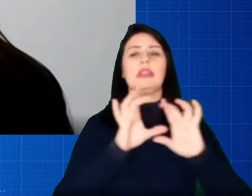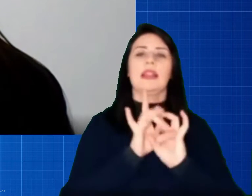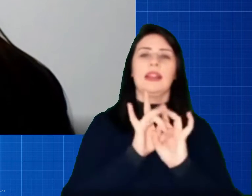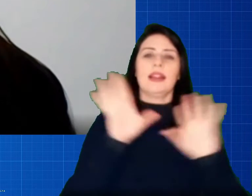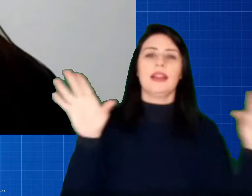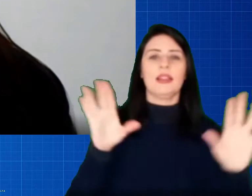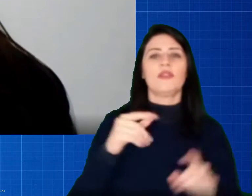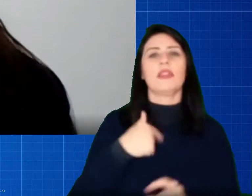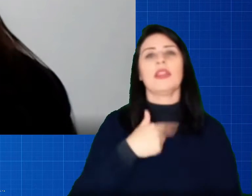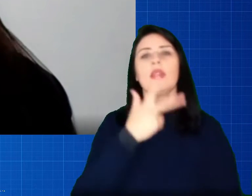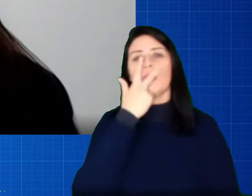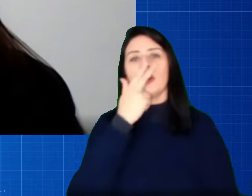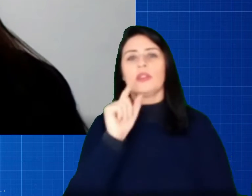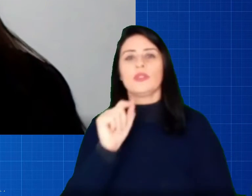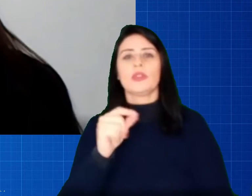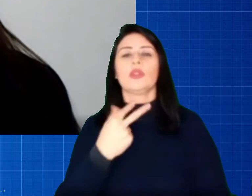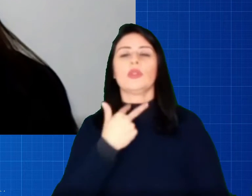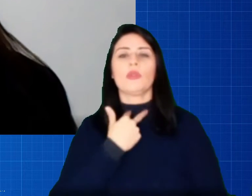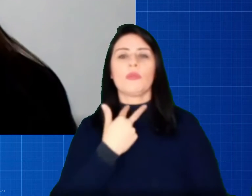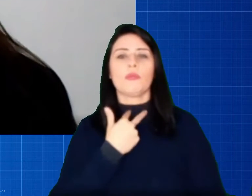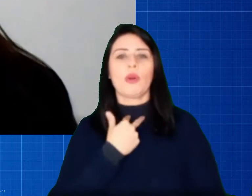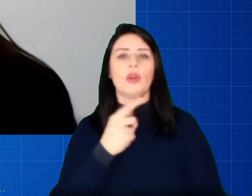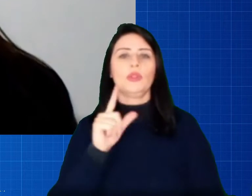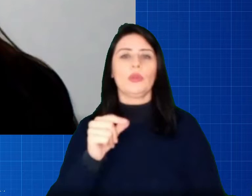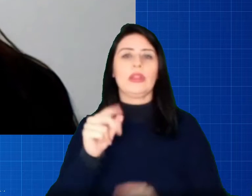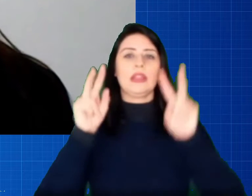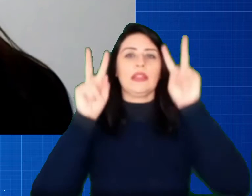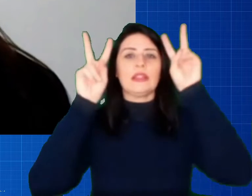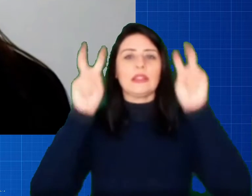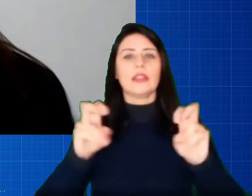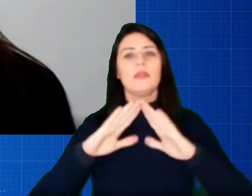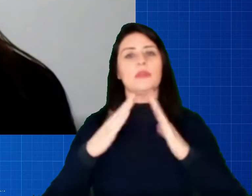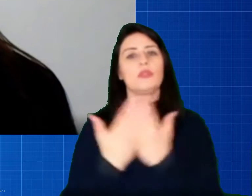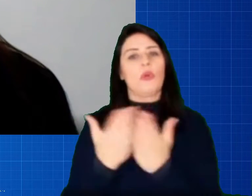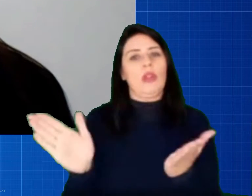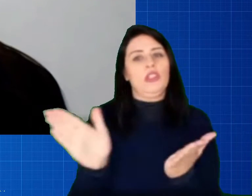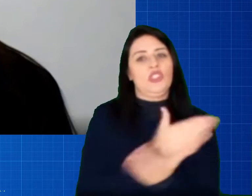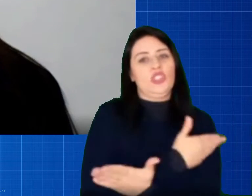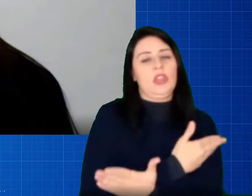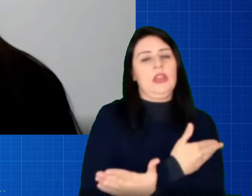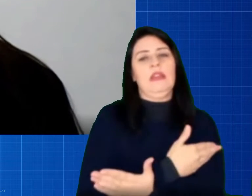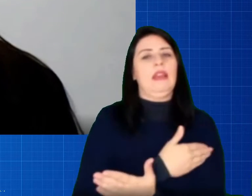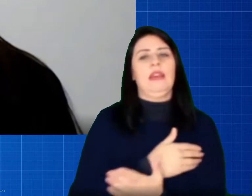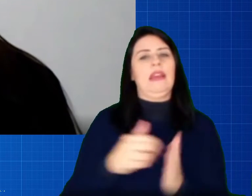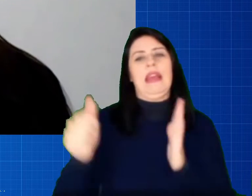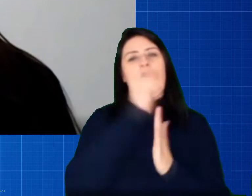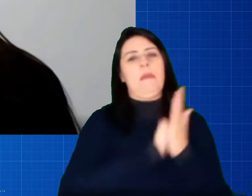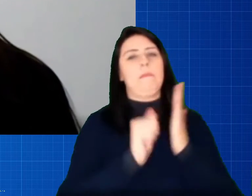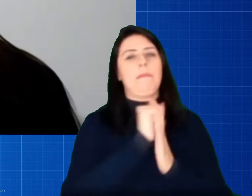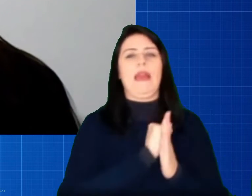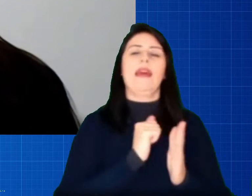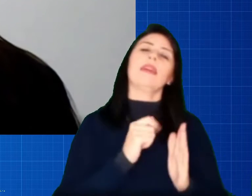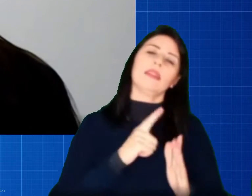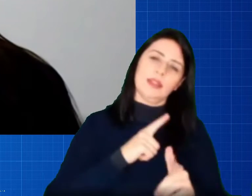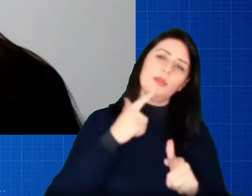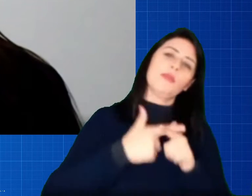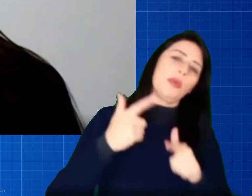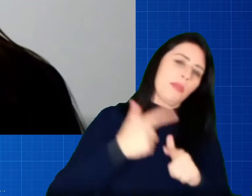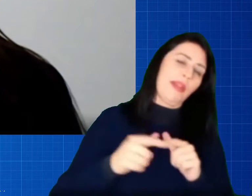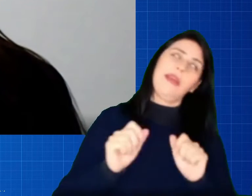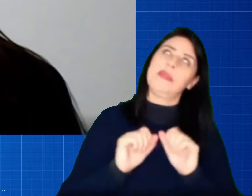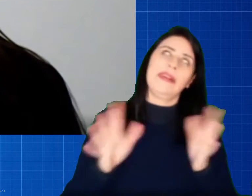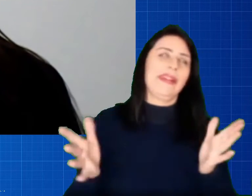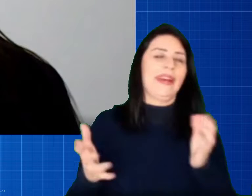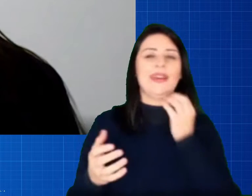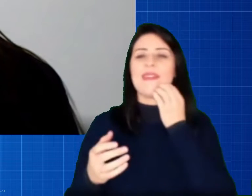né? Eu acho que, assim, só não podemos tirar esse assunto da escola, né? Por mais que tenham tabus e tenham problemas,